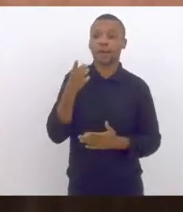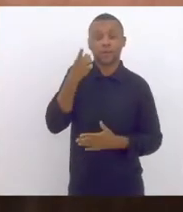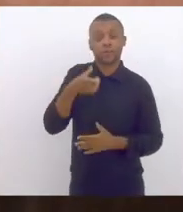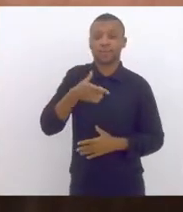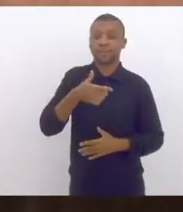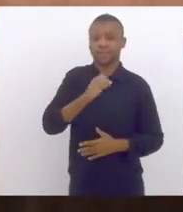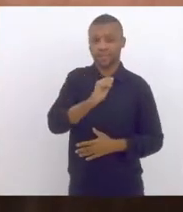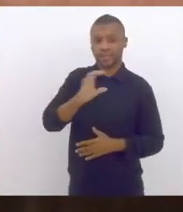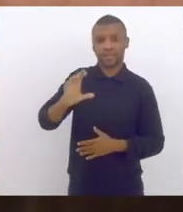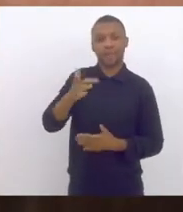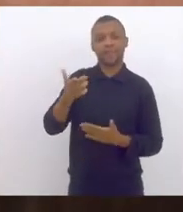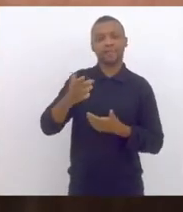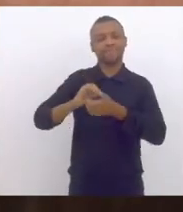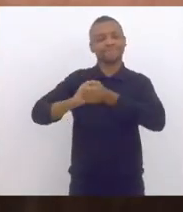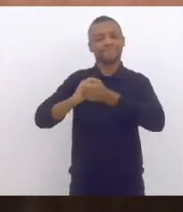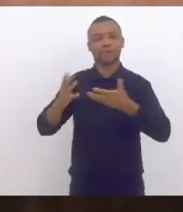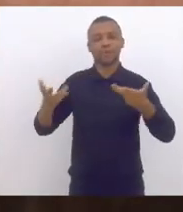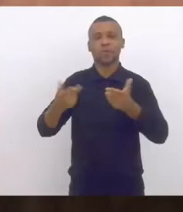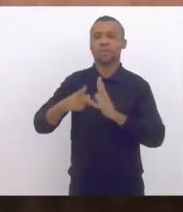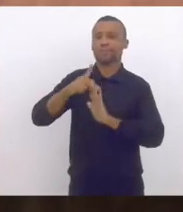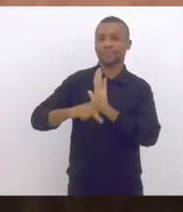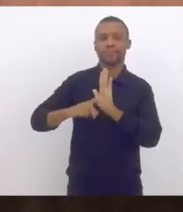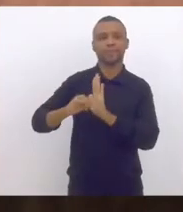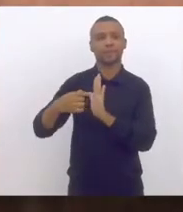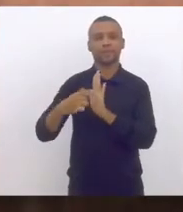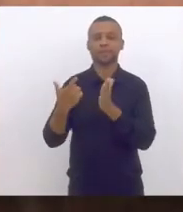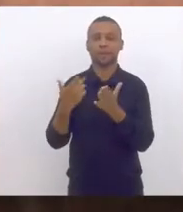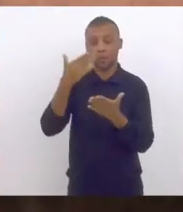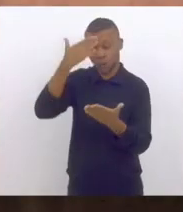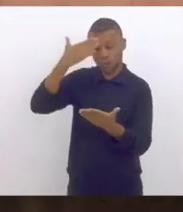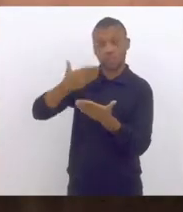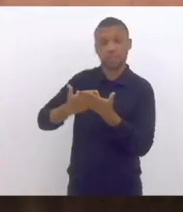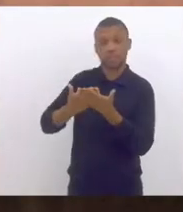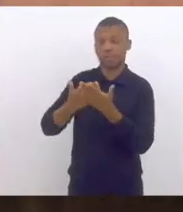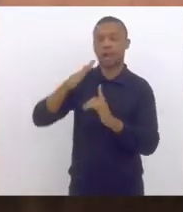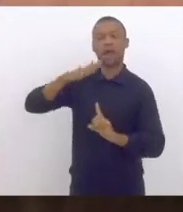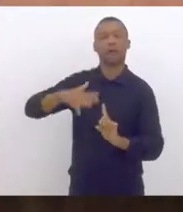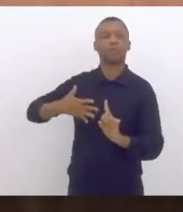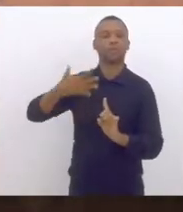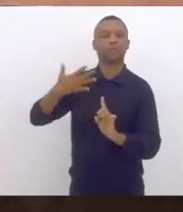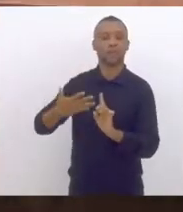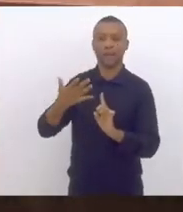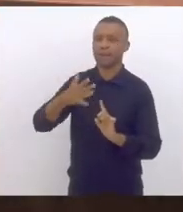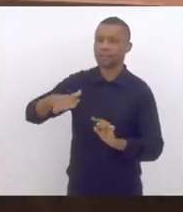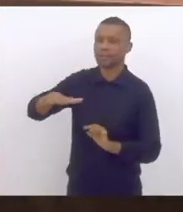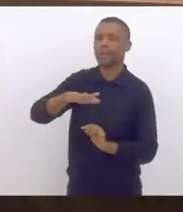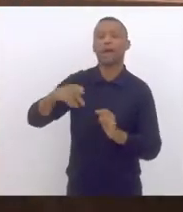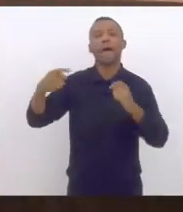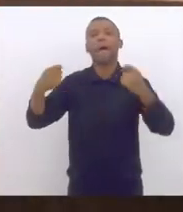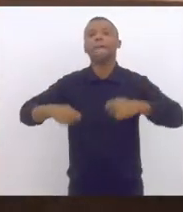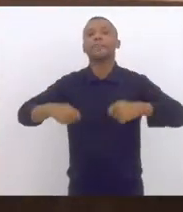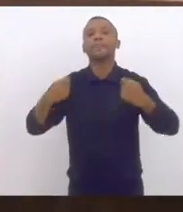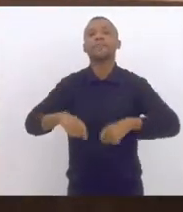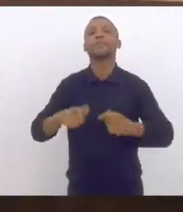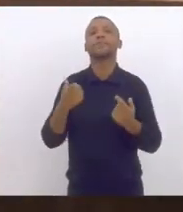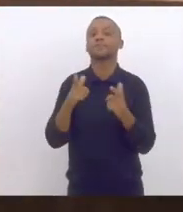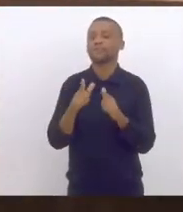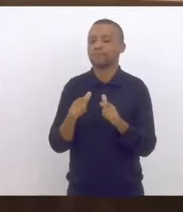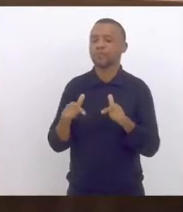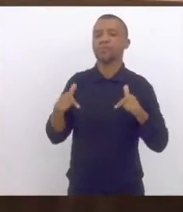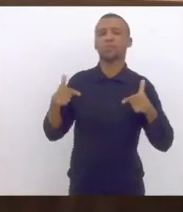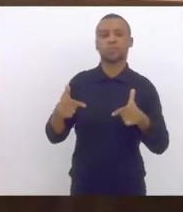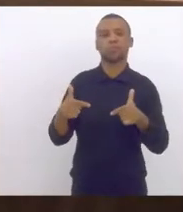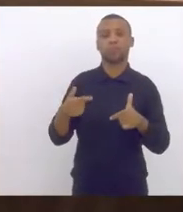pela excelente comenda. Afinal de contas, eu acredito que as homenagens elas precisam ser feitas